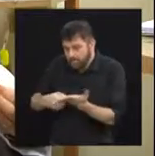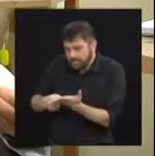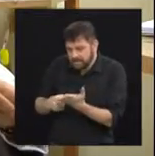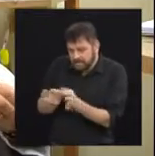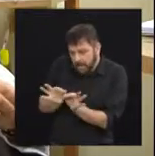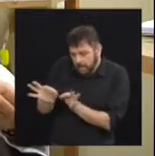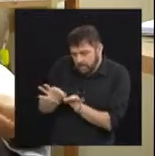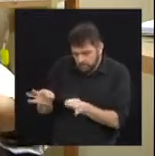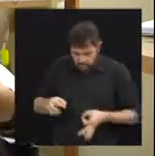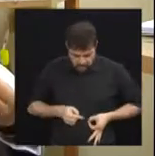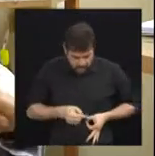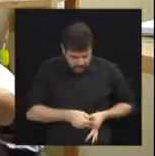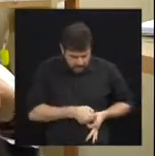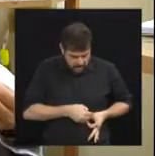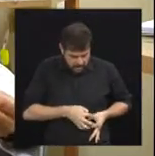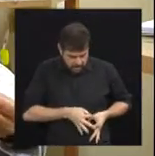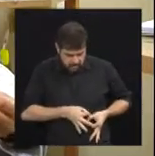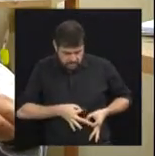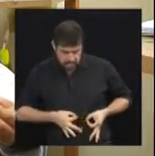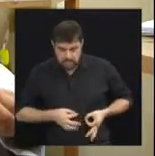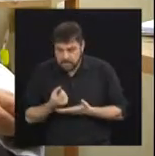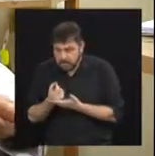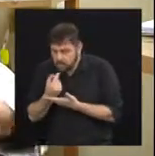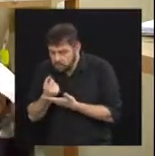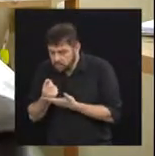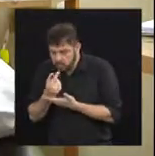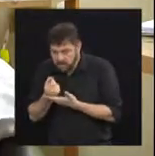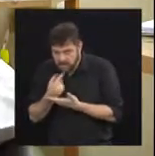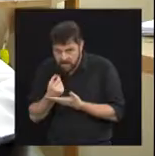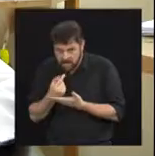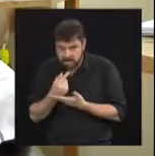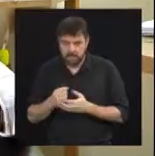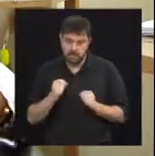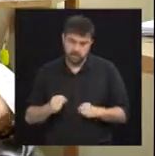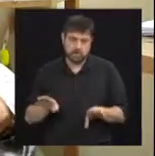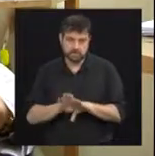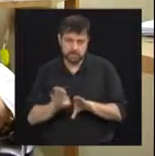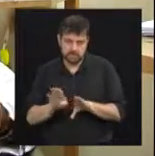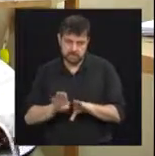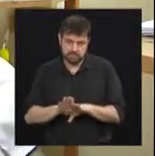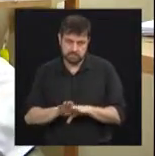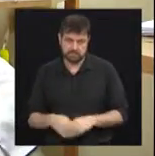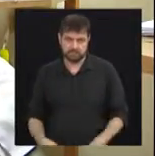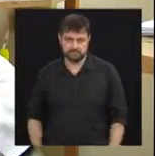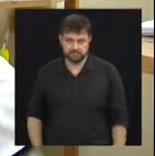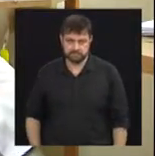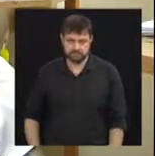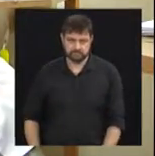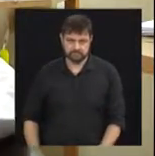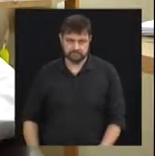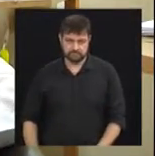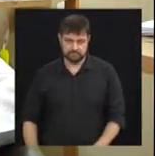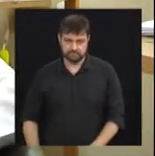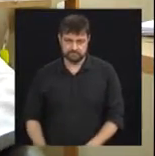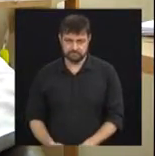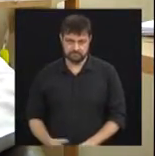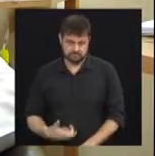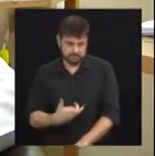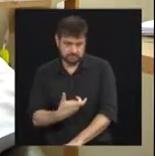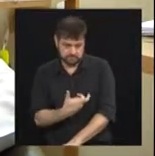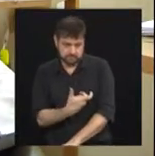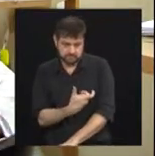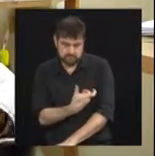a ovulação da mulher através do uso de medicações, muitas vezes por via oral, algumas vezes medicações